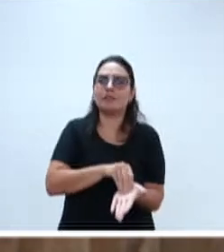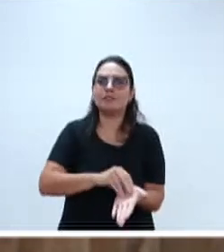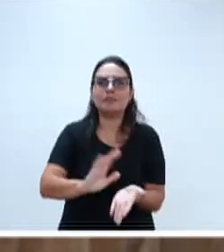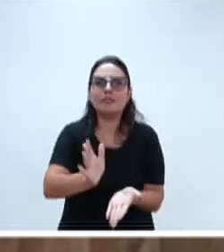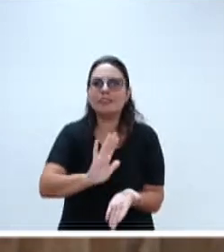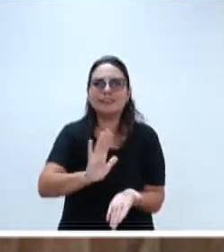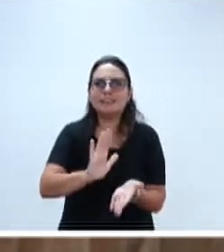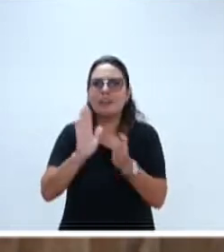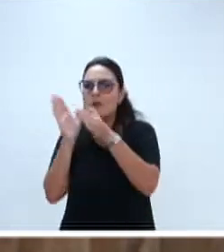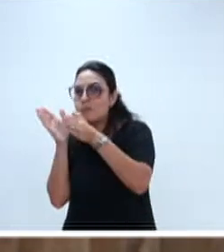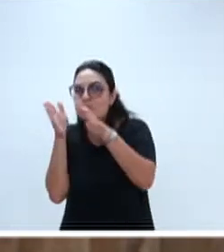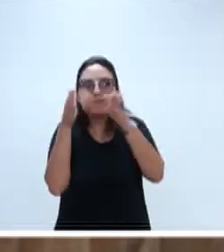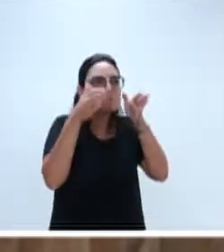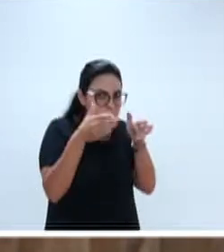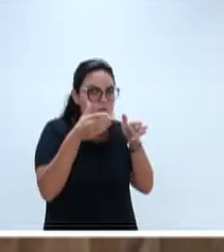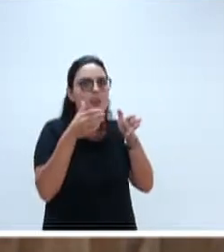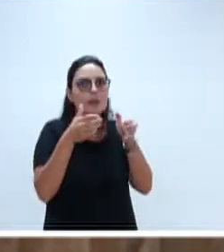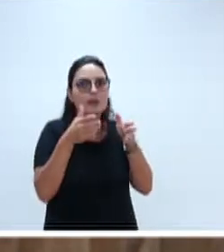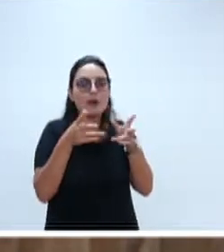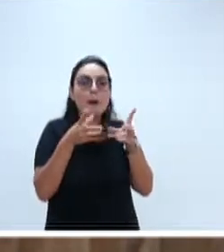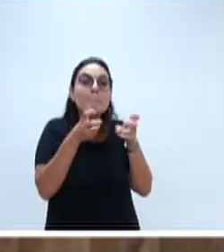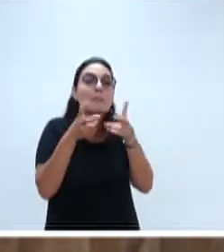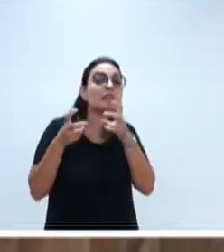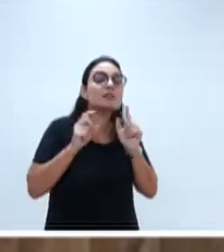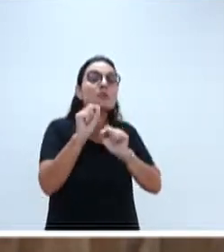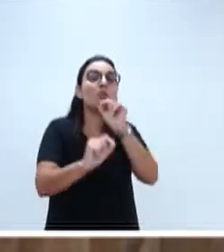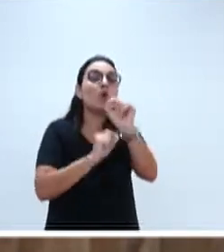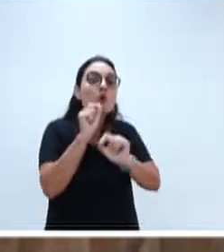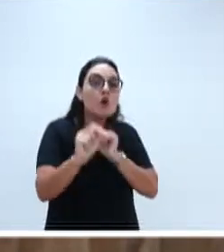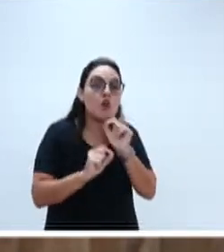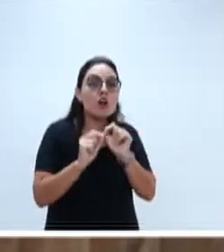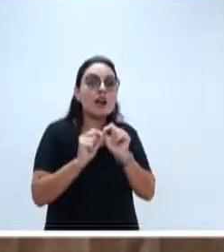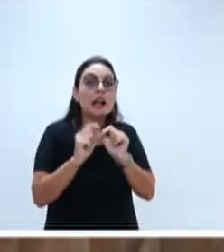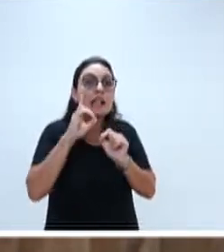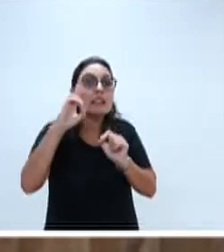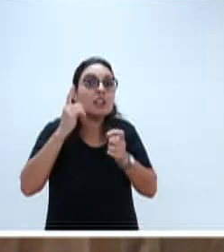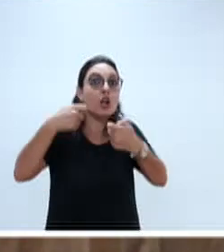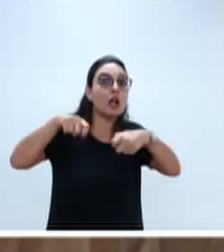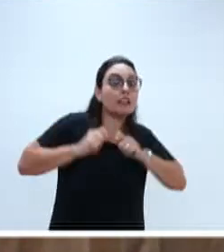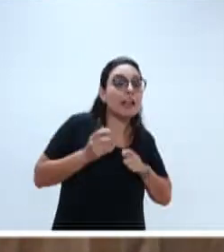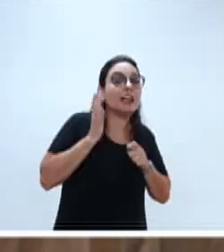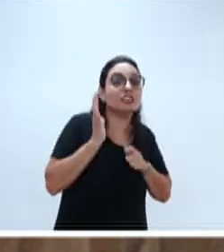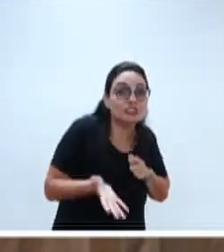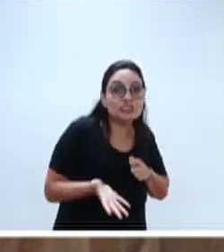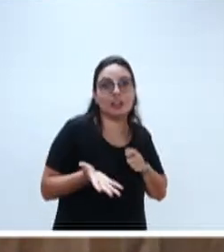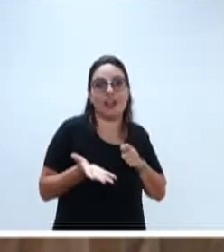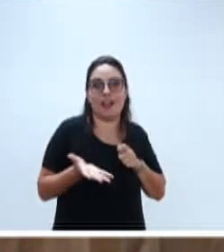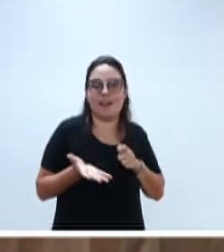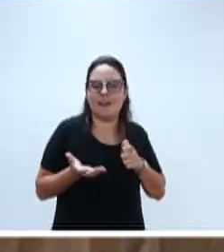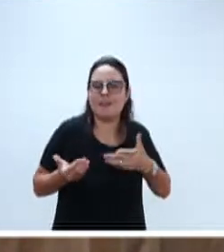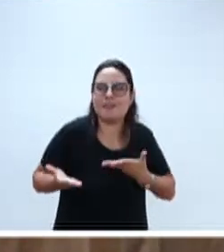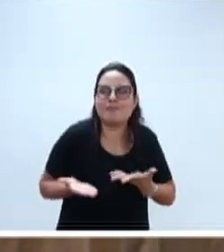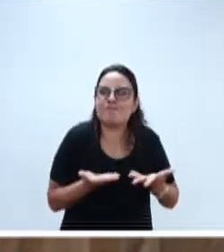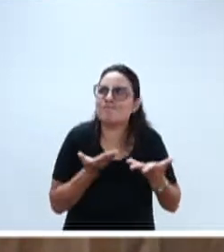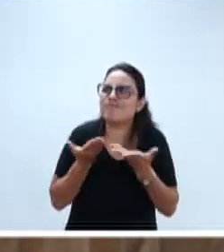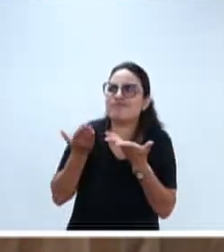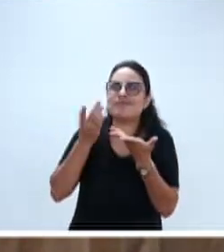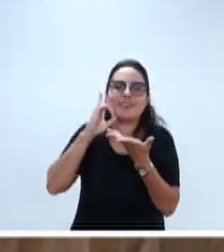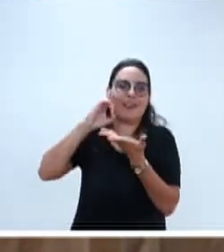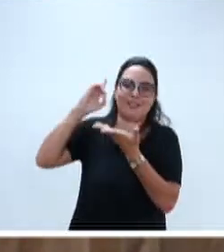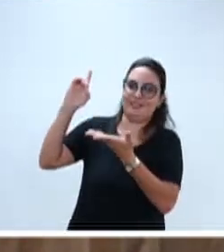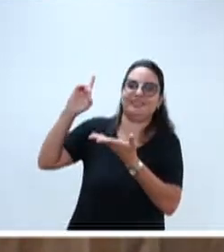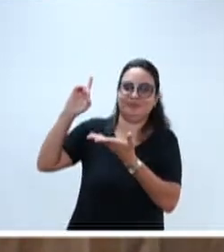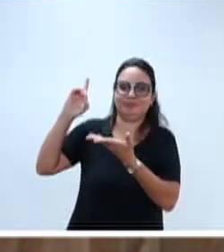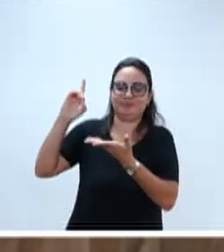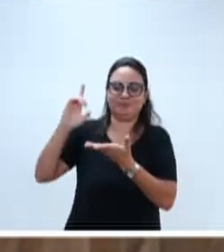vida. Celebre, meu irmão, exalte o nome do Senhor sobre você, em nome de Jesus. A